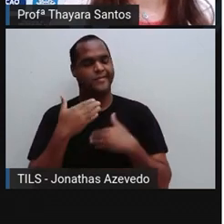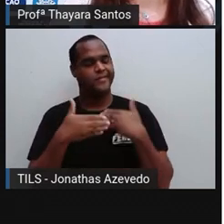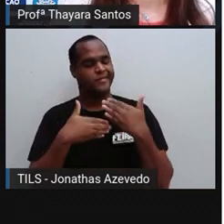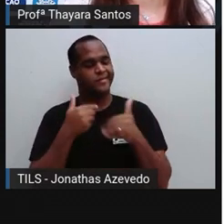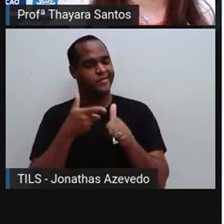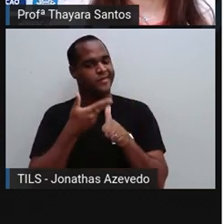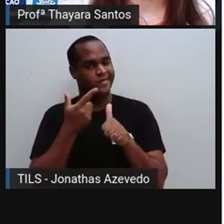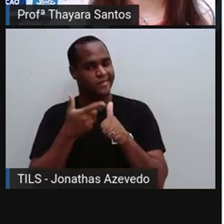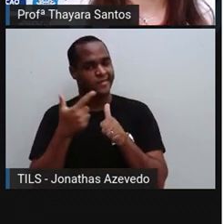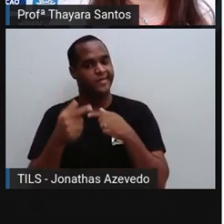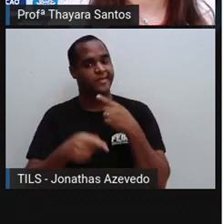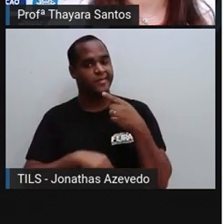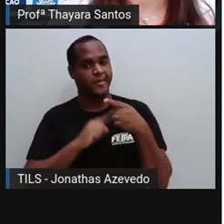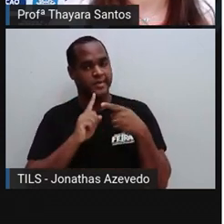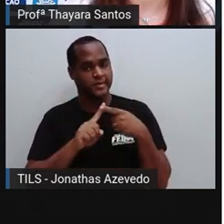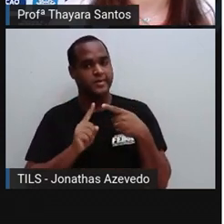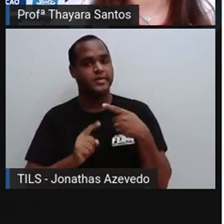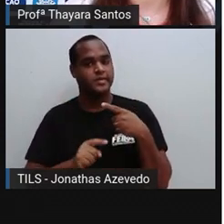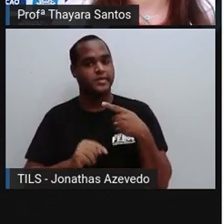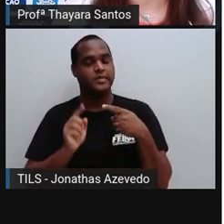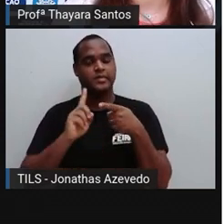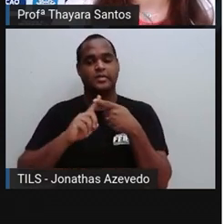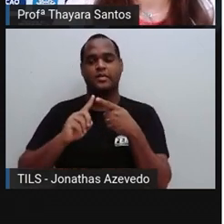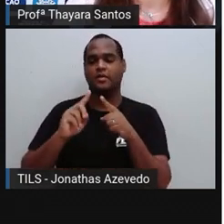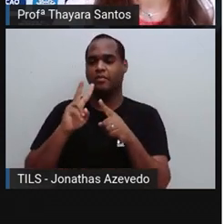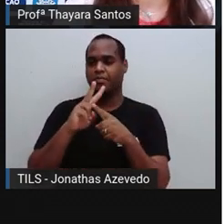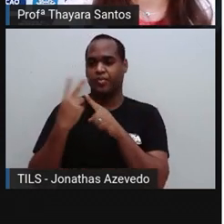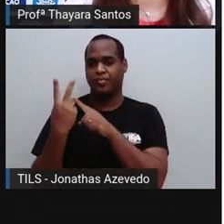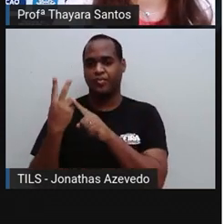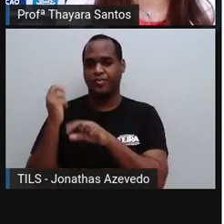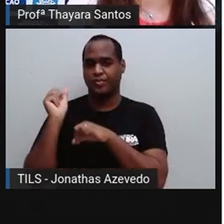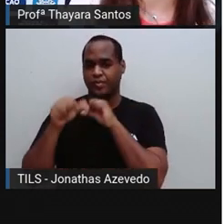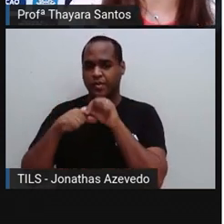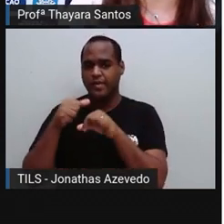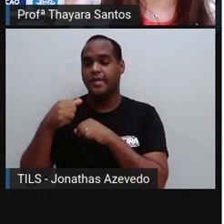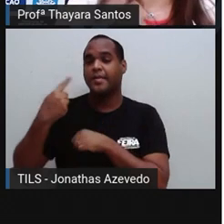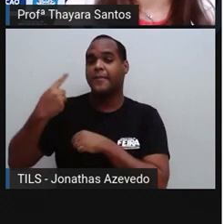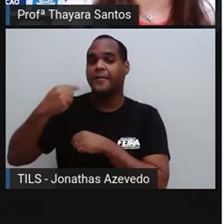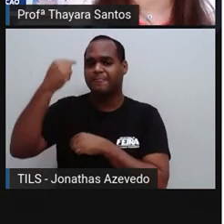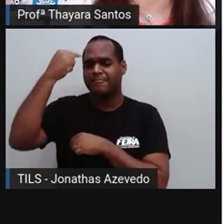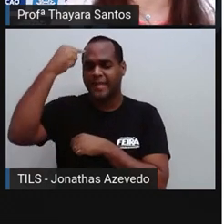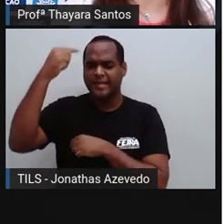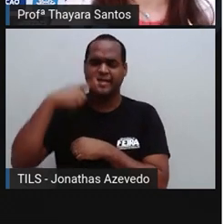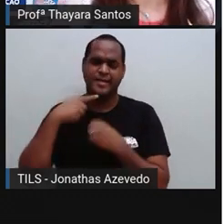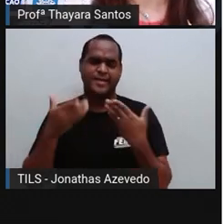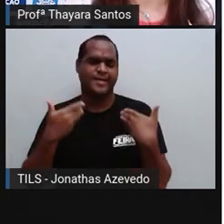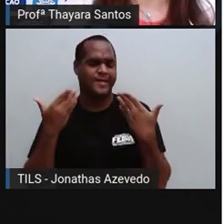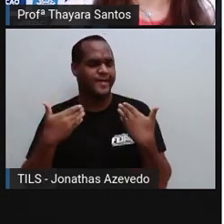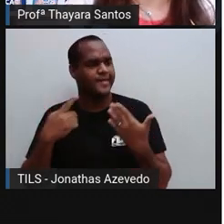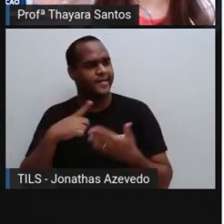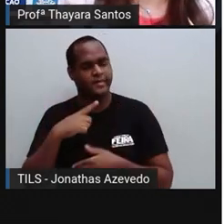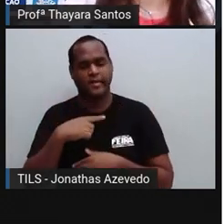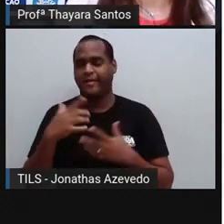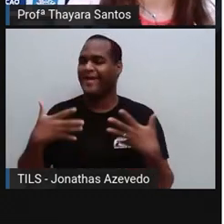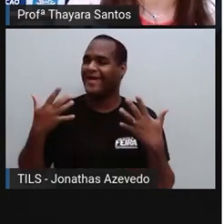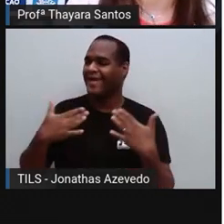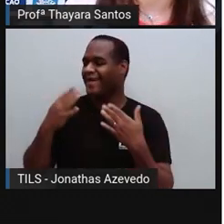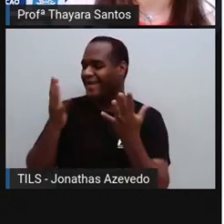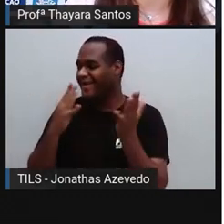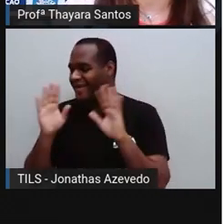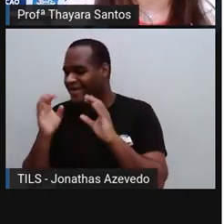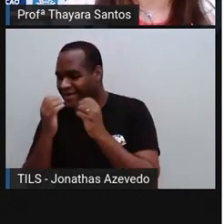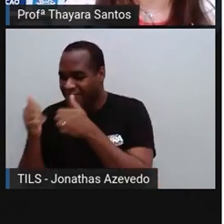desinibido. Depois, ela começa a ter um efeito oposto, né? No primeiro momento, a pessoa fica ali alegre, desinibido. Depois,